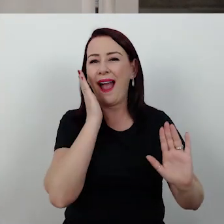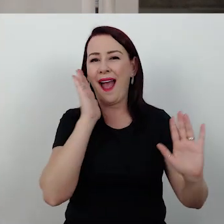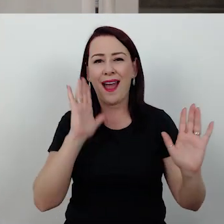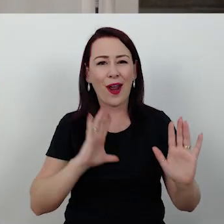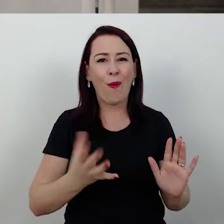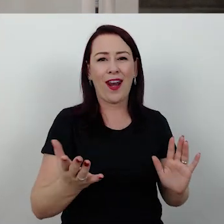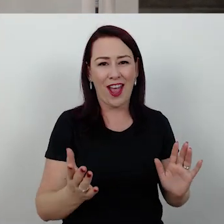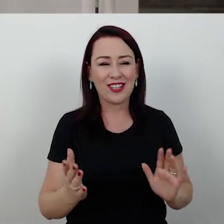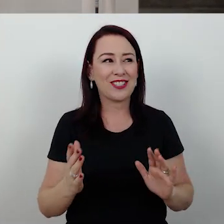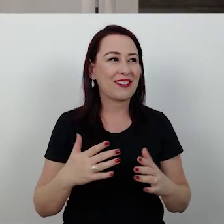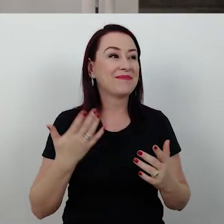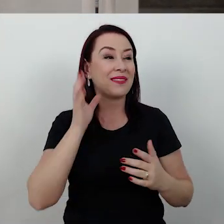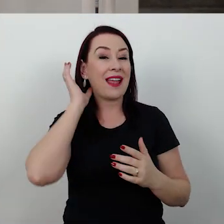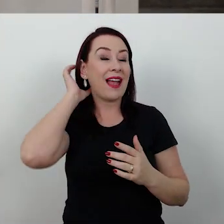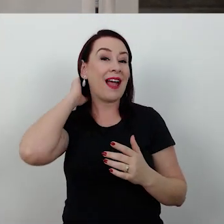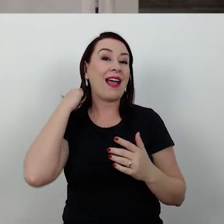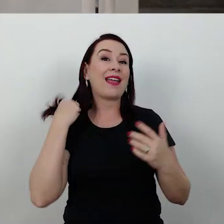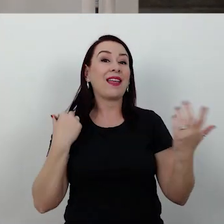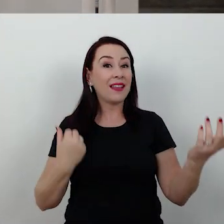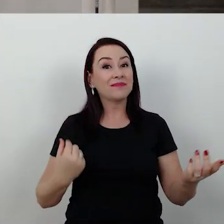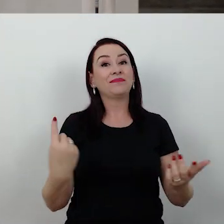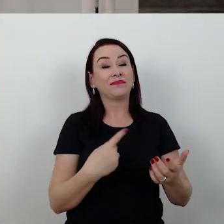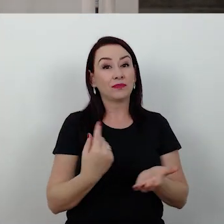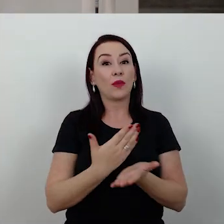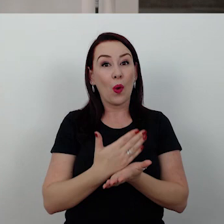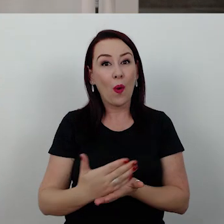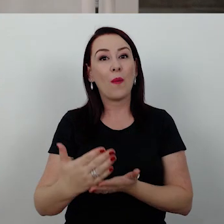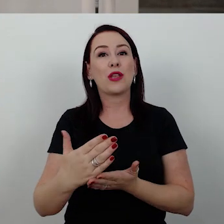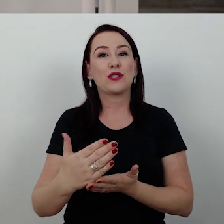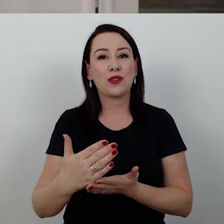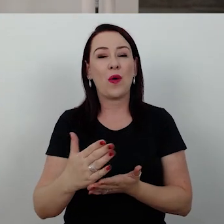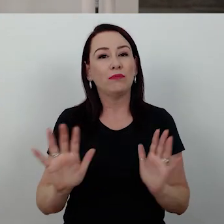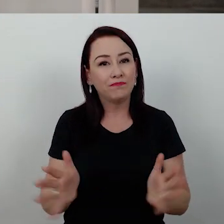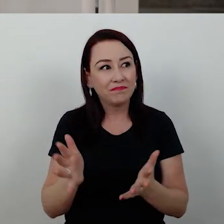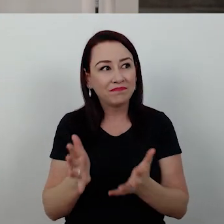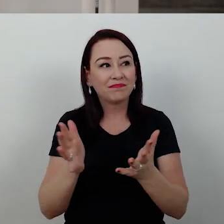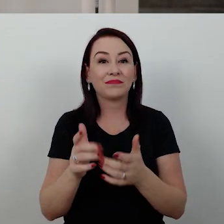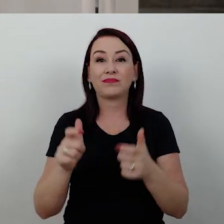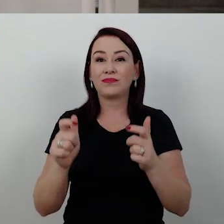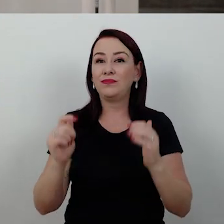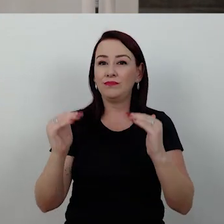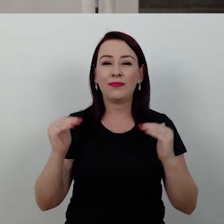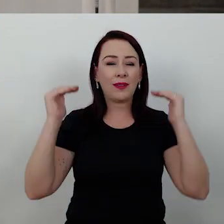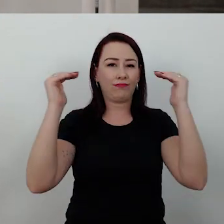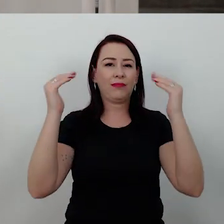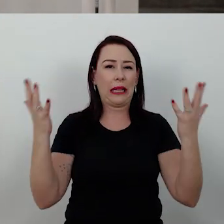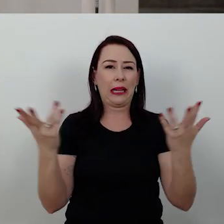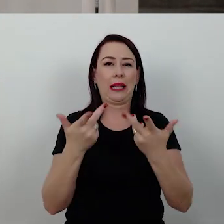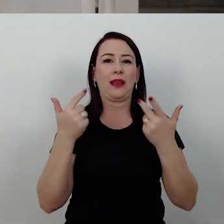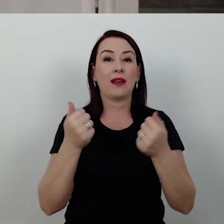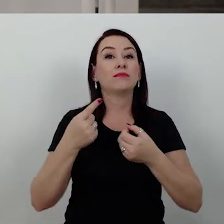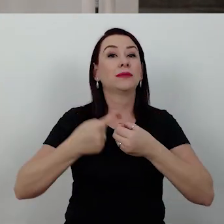aí a gente consegue realmente implantar uma Film Commission de alta qualidade, de alto nível, na cidade de São Paulo,